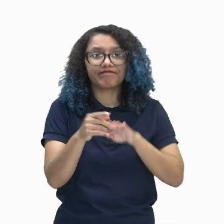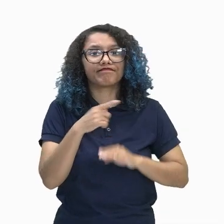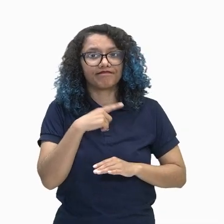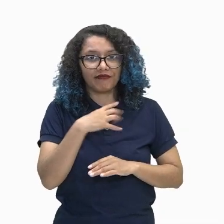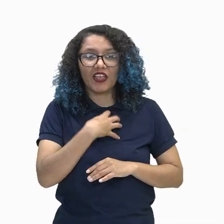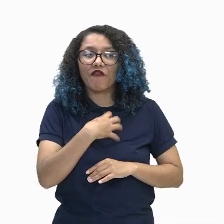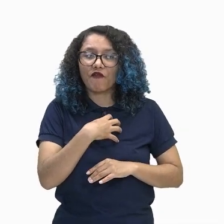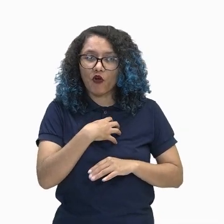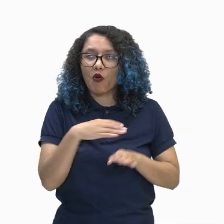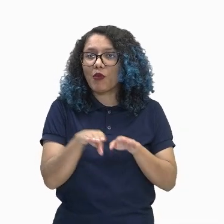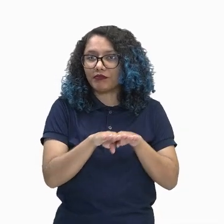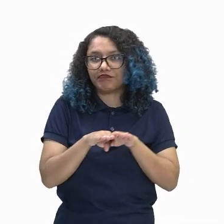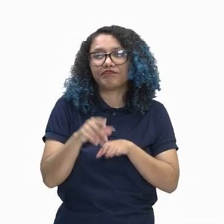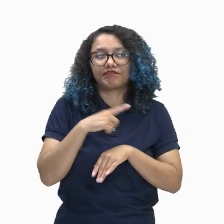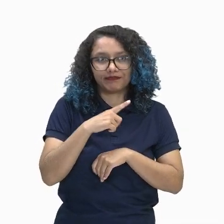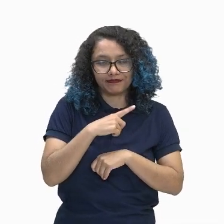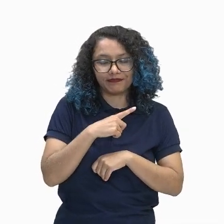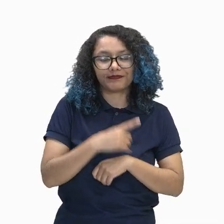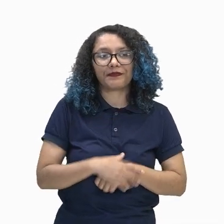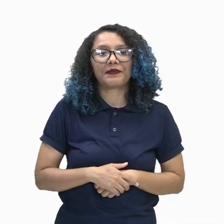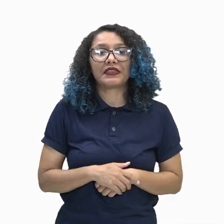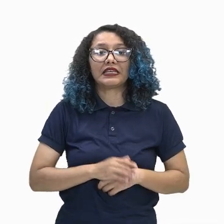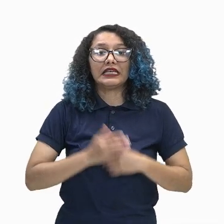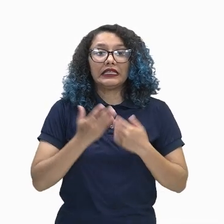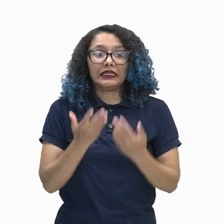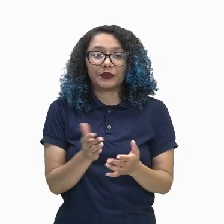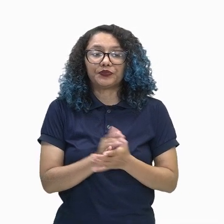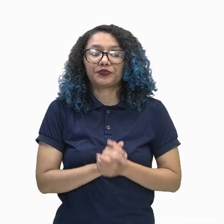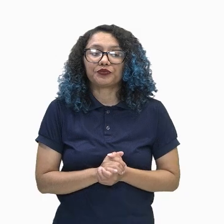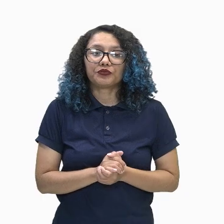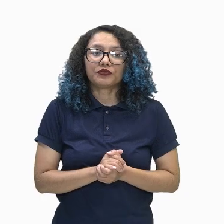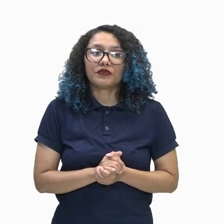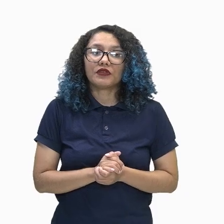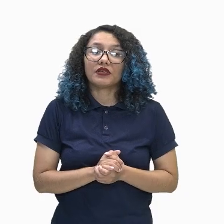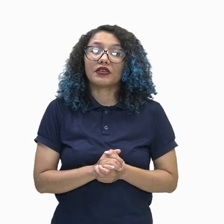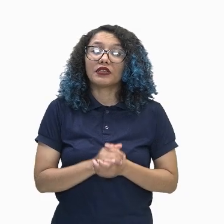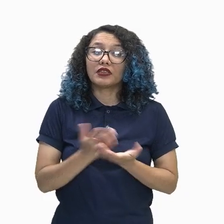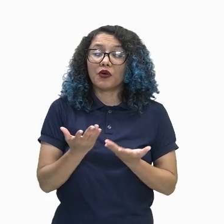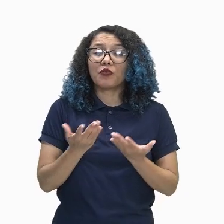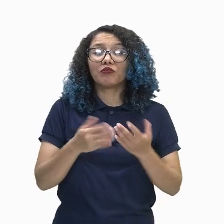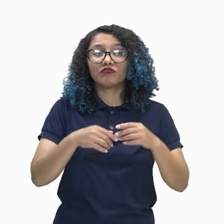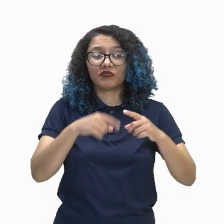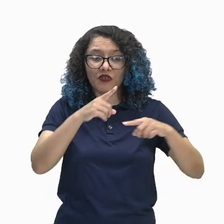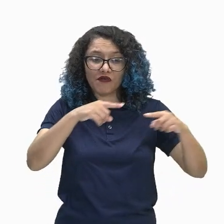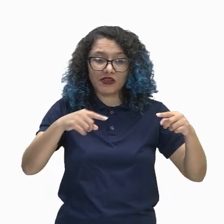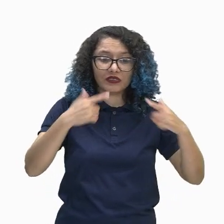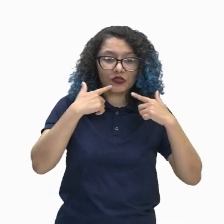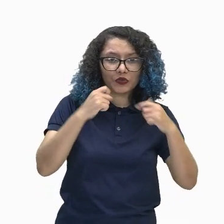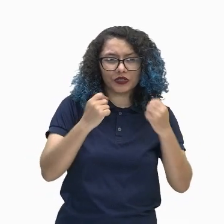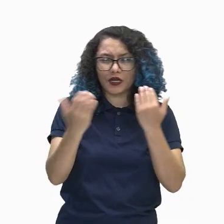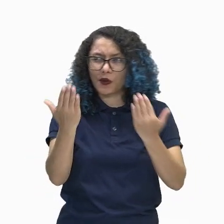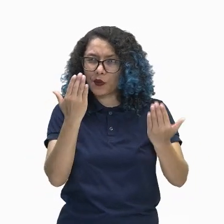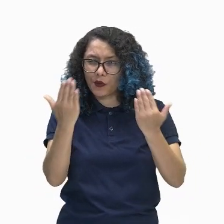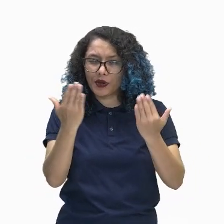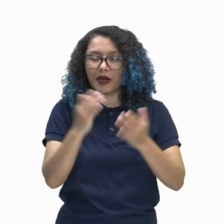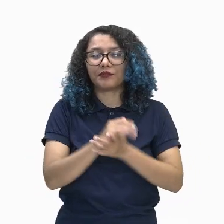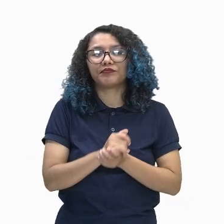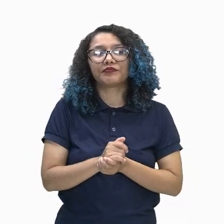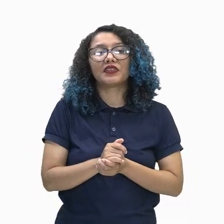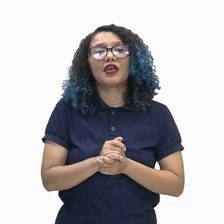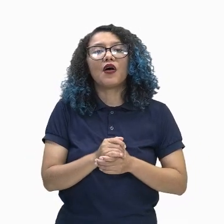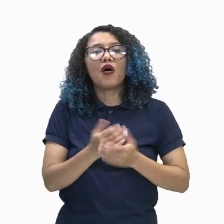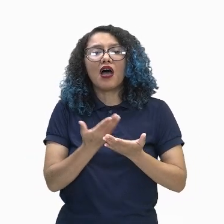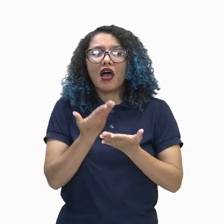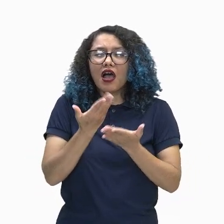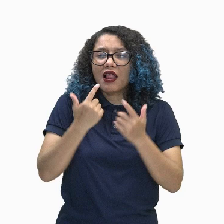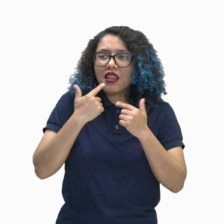né? E fazer uma comparação aí da variação linguística. Por que estudar a língua padrão?